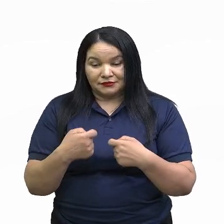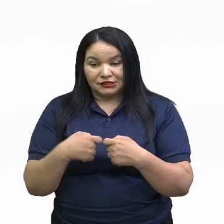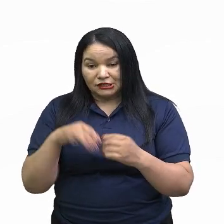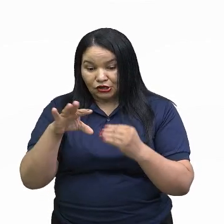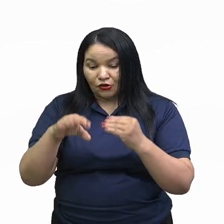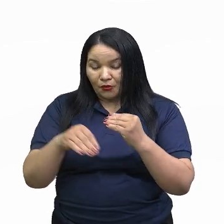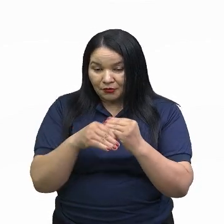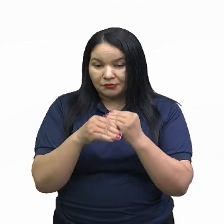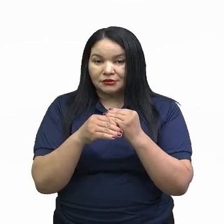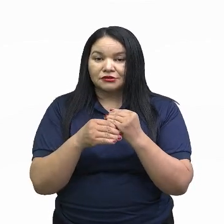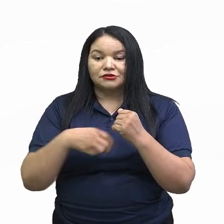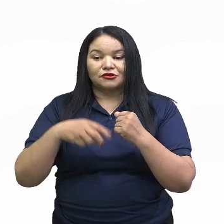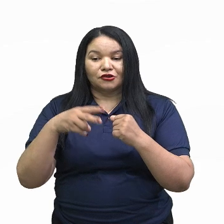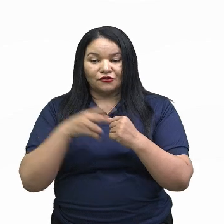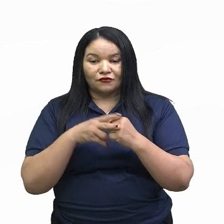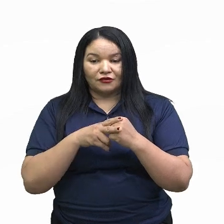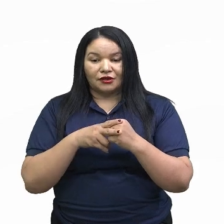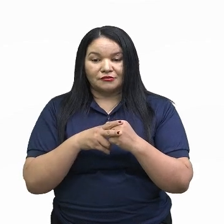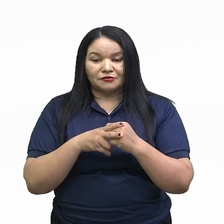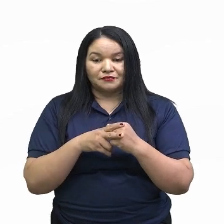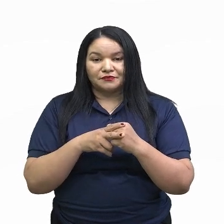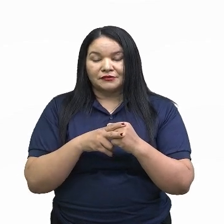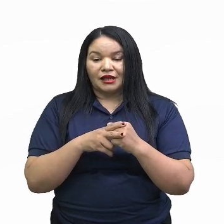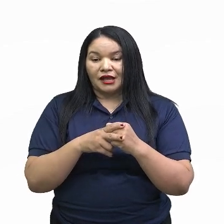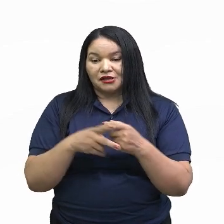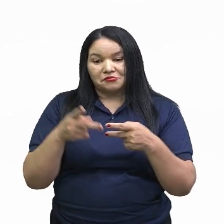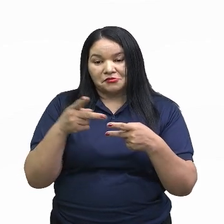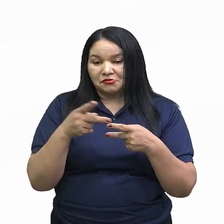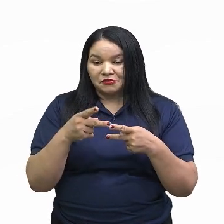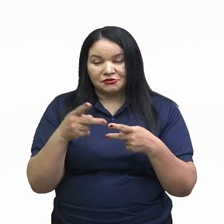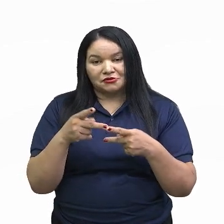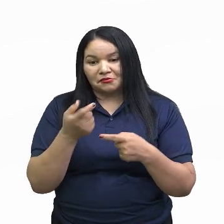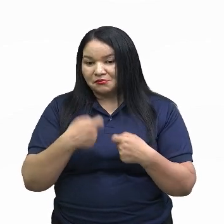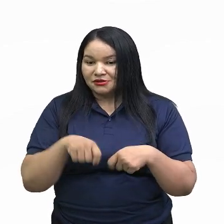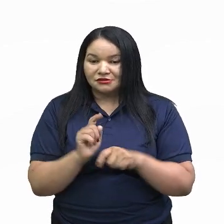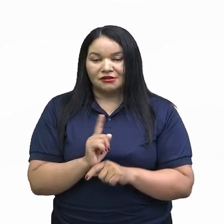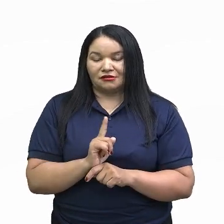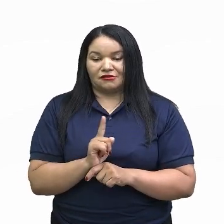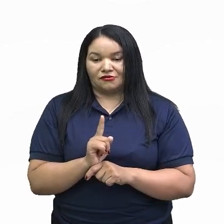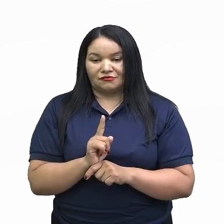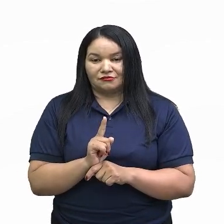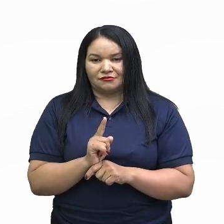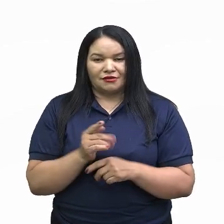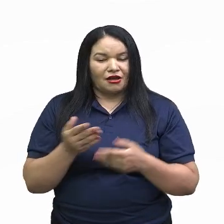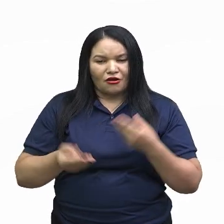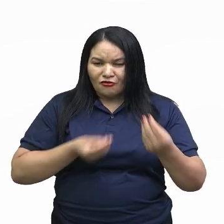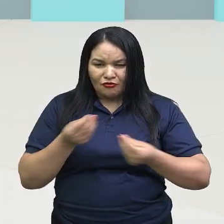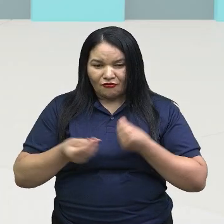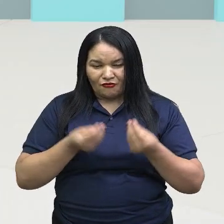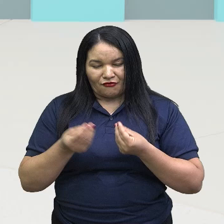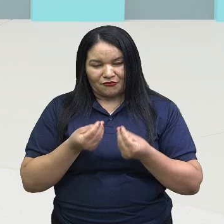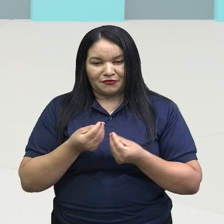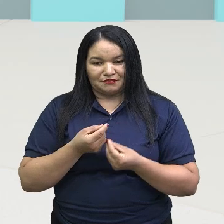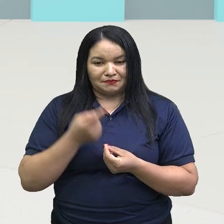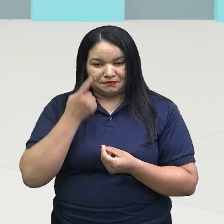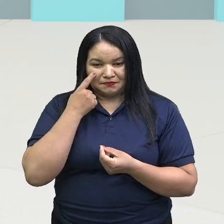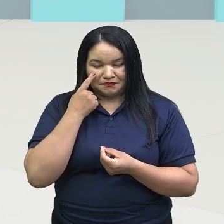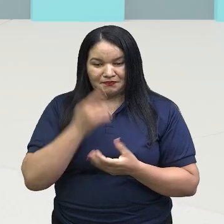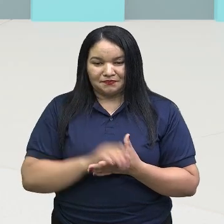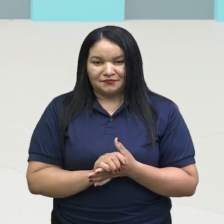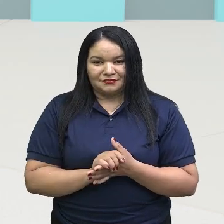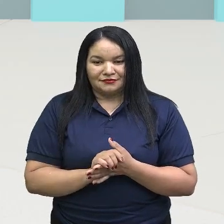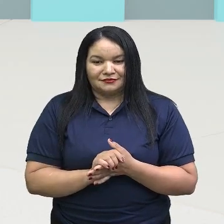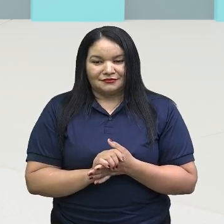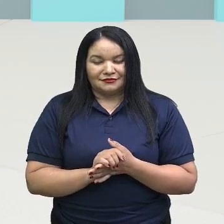um verbo sem preposição. Agora vocês vão ver aqui comigo como funciona essa ideia. A professora Sara falou